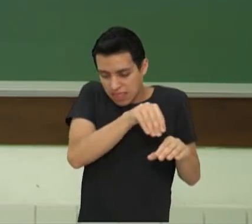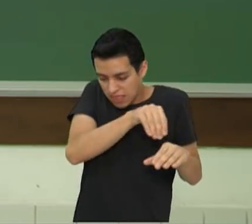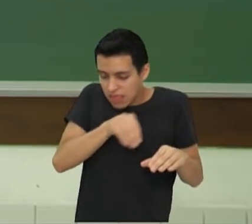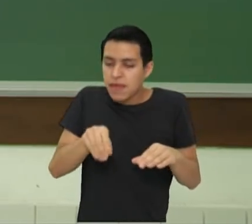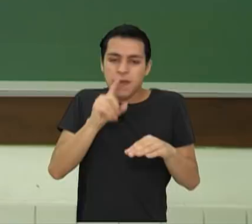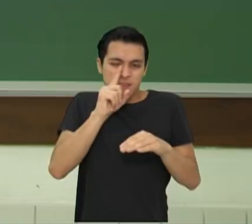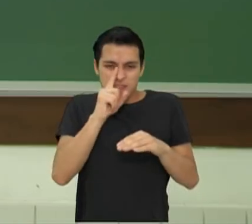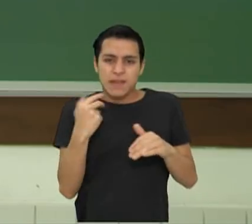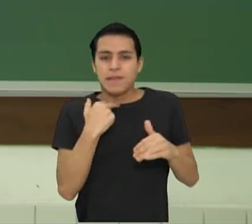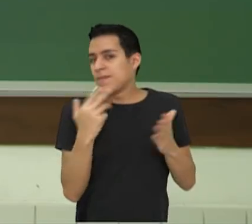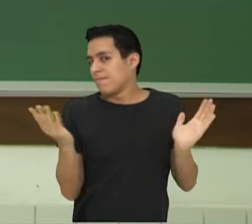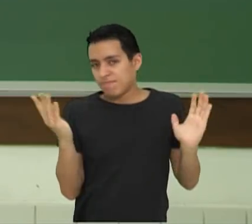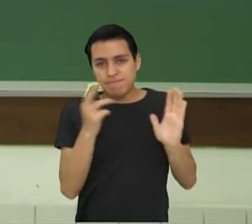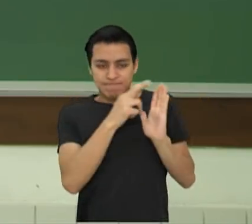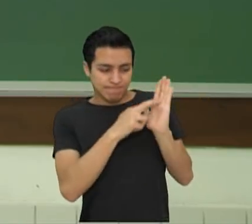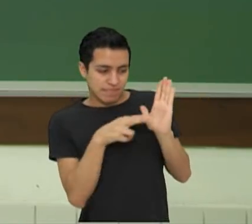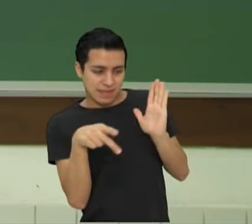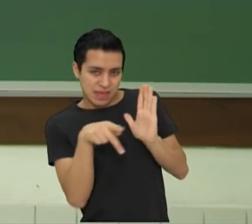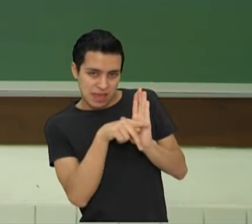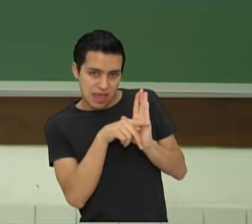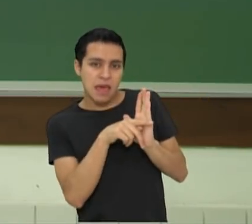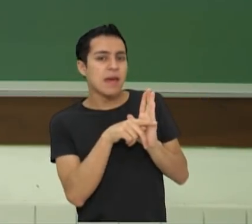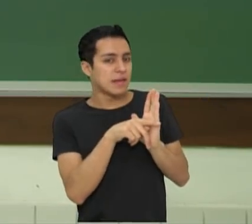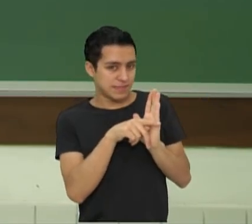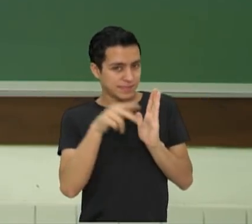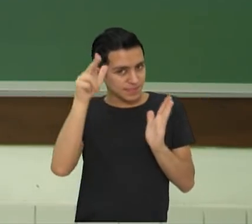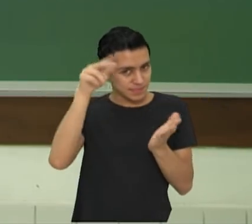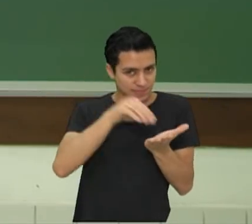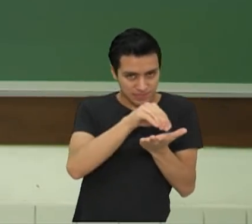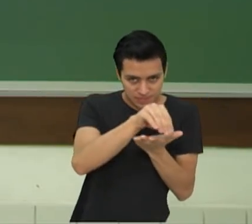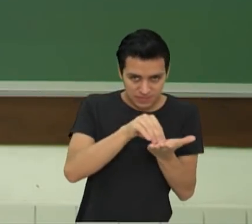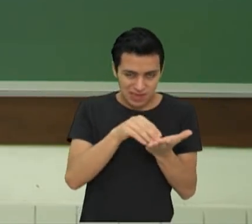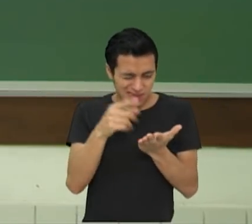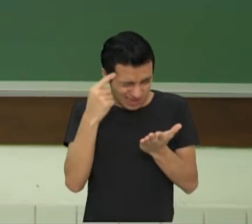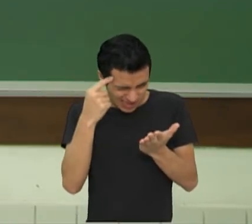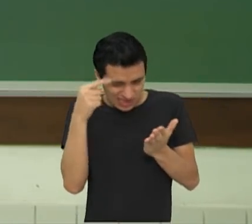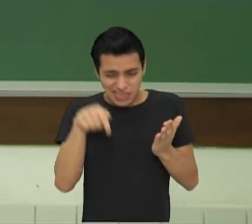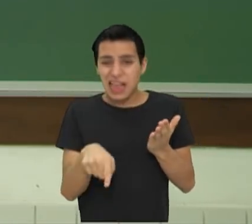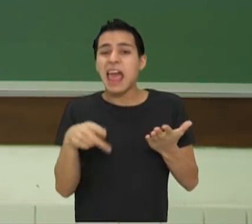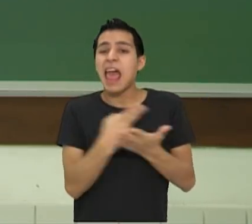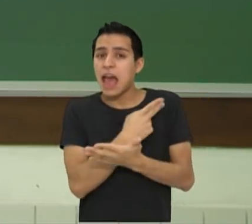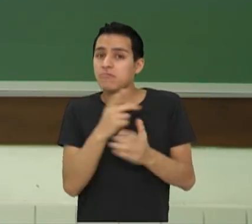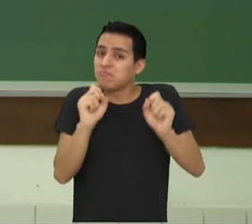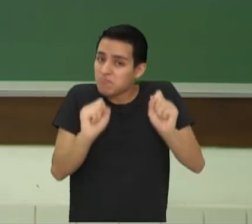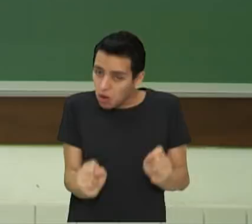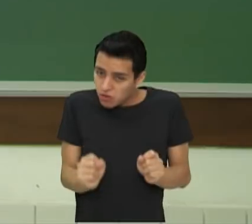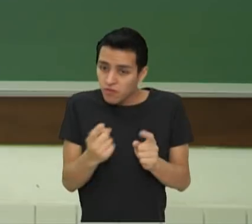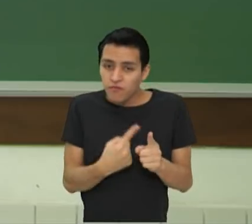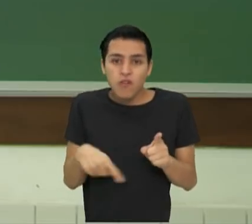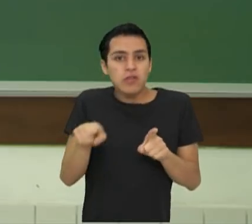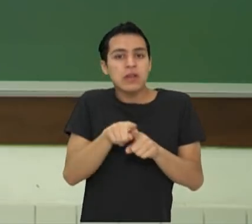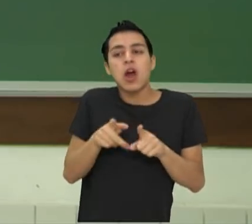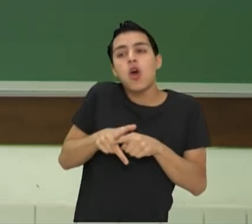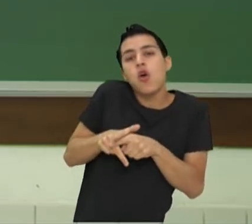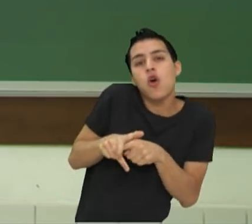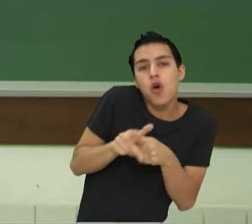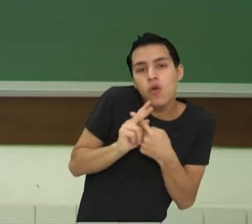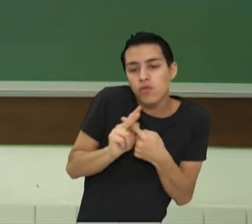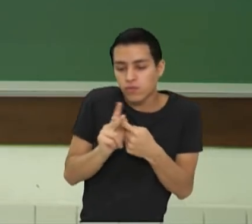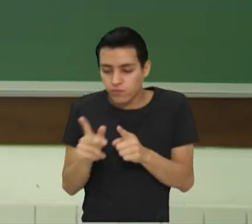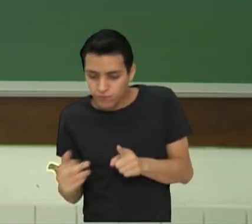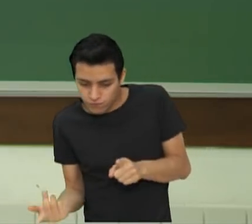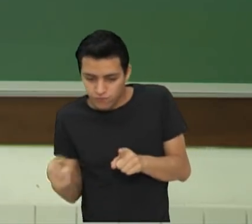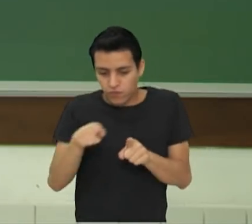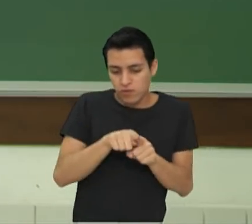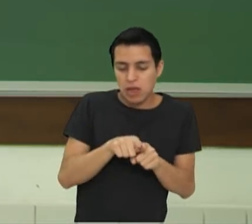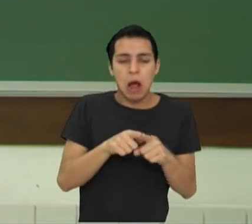xeque. Então, isso é além de ser um lance irregular, mas eu tenho a possibilidade de fazer o retorno da jogada e jogar